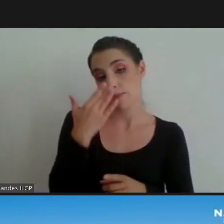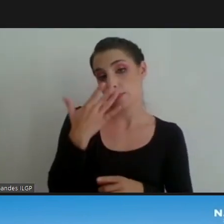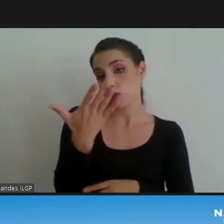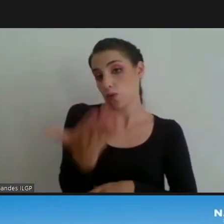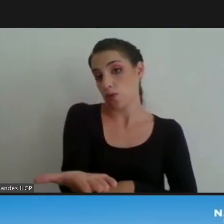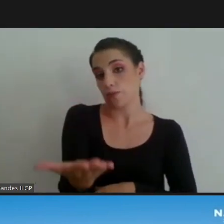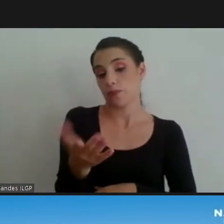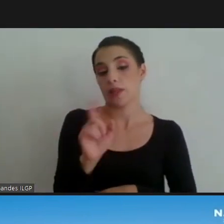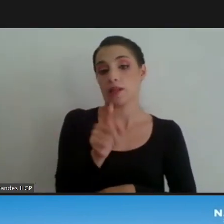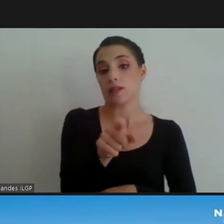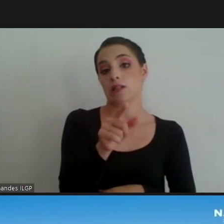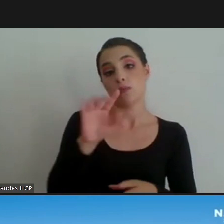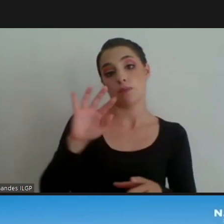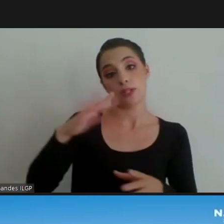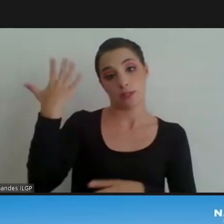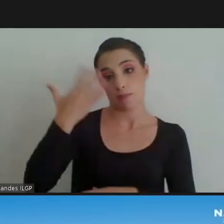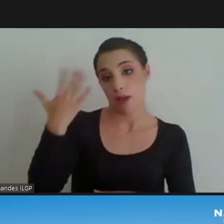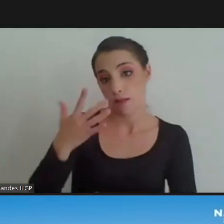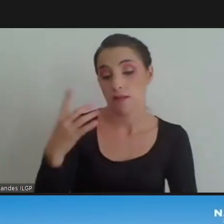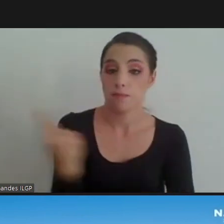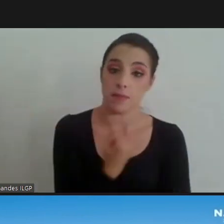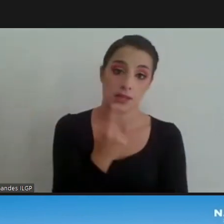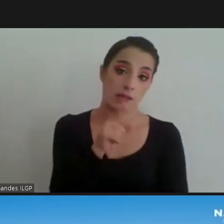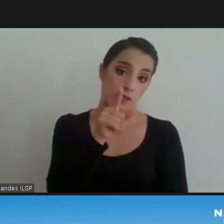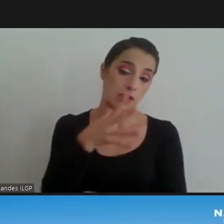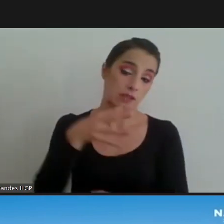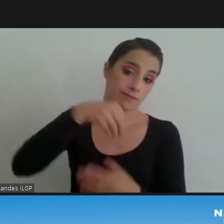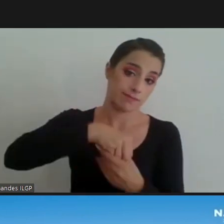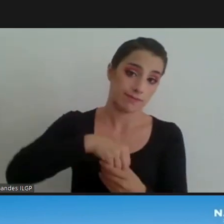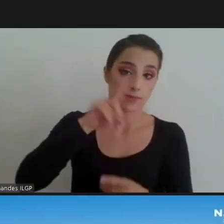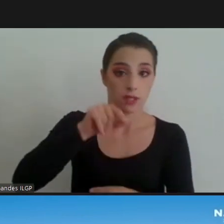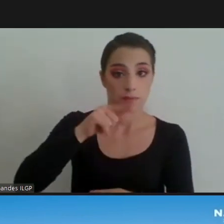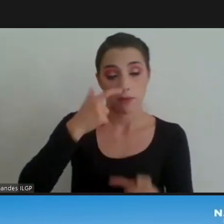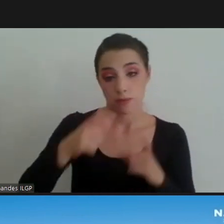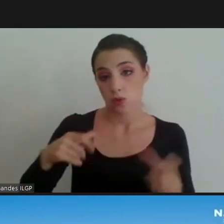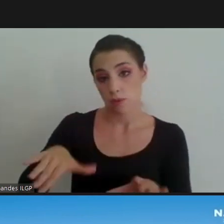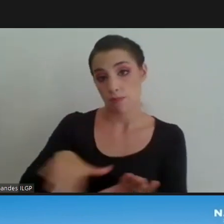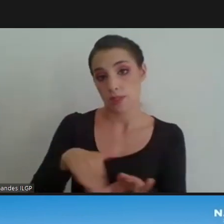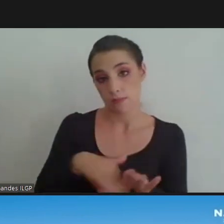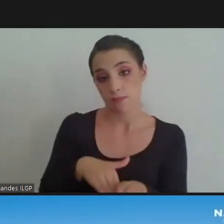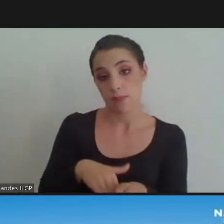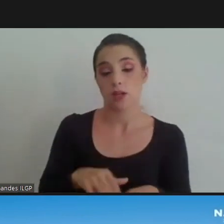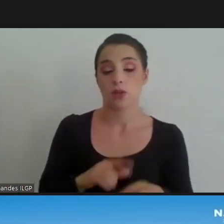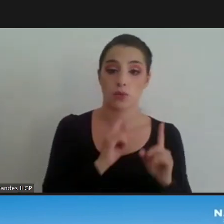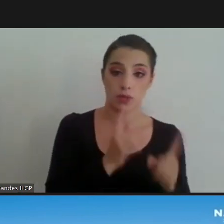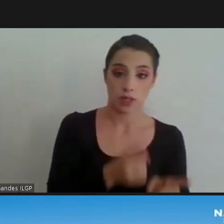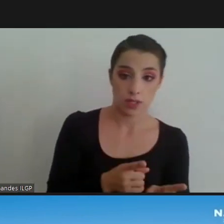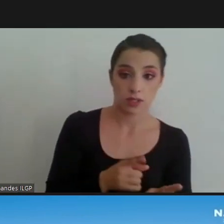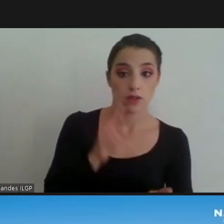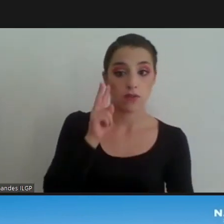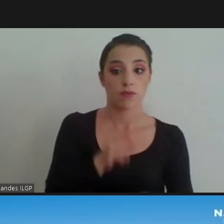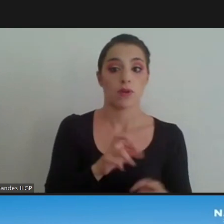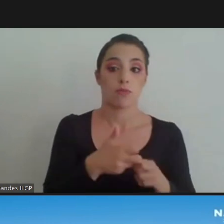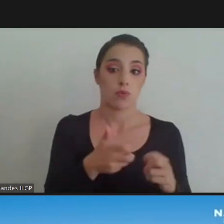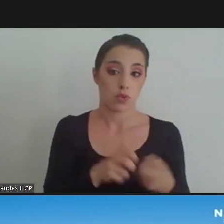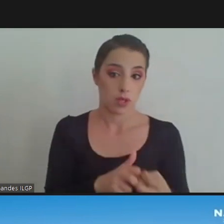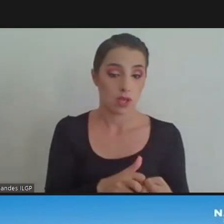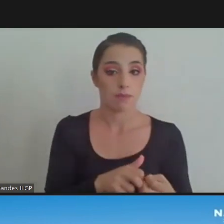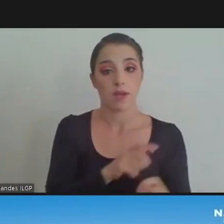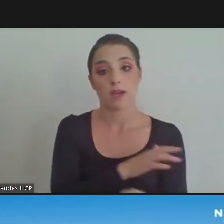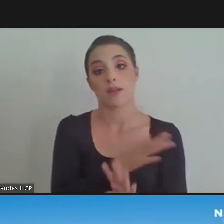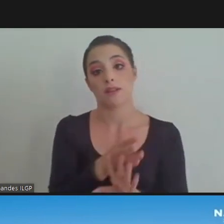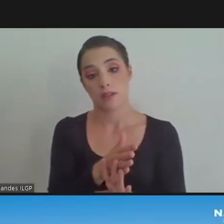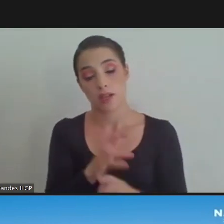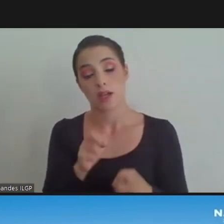ele precisa estar envolvido nas várias etapas, desde a concepção do olhar sobre o problema, a concepção da